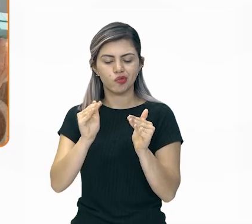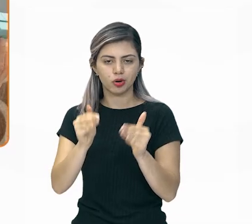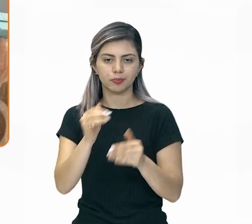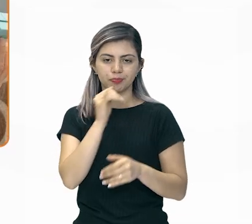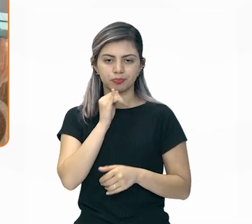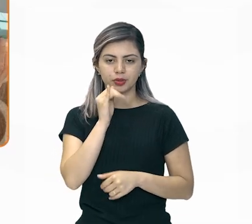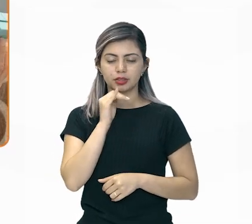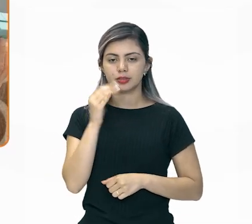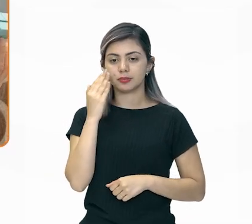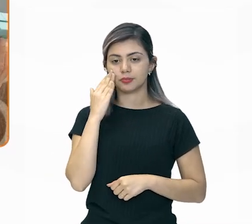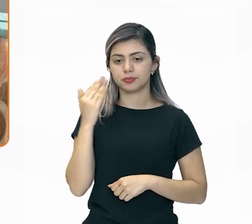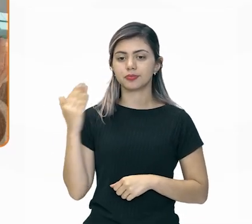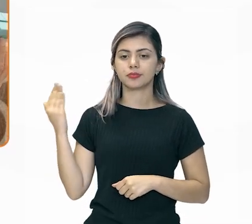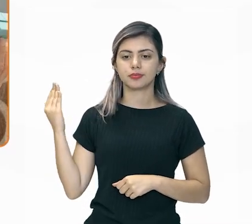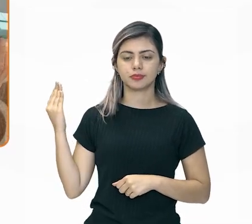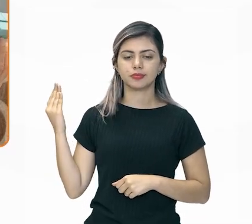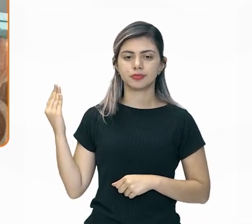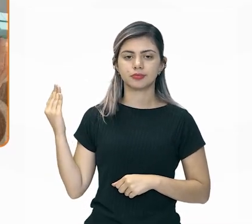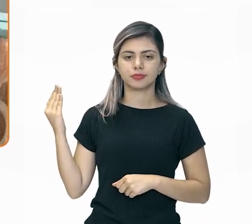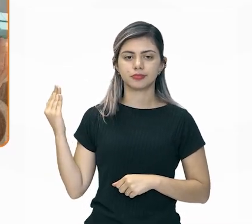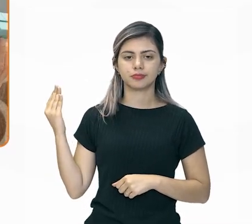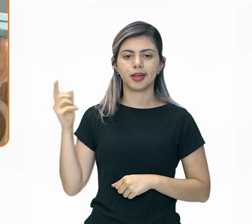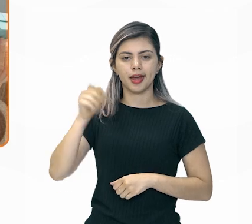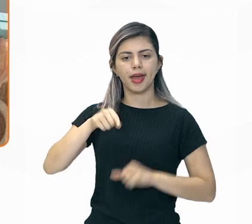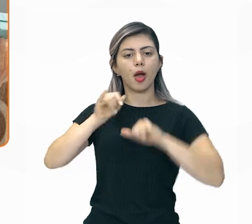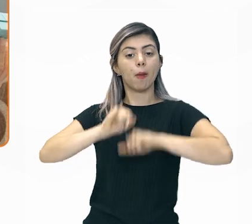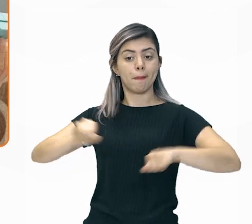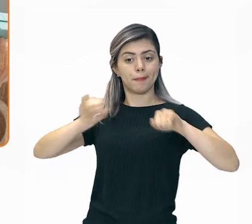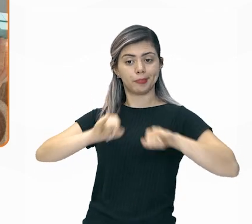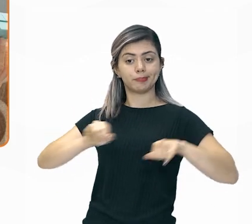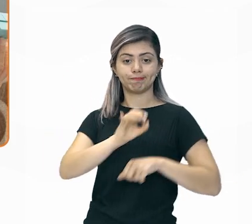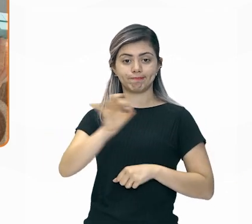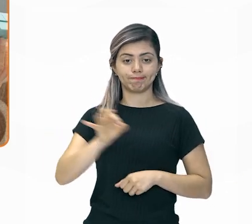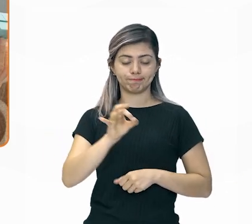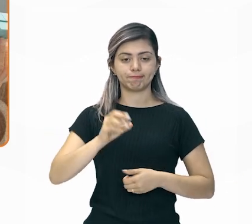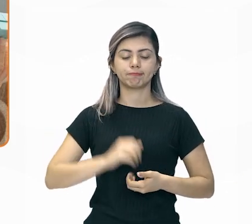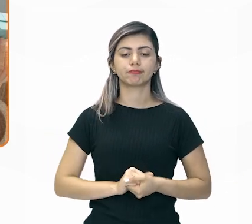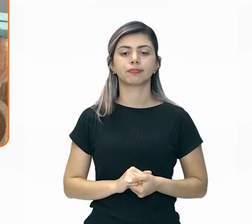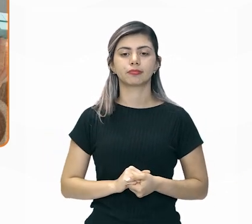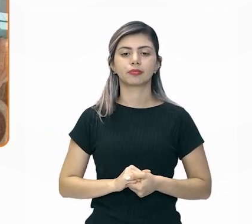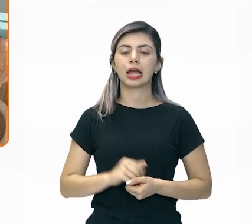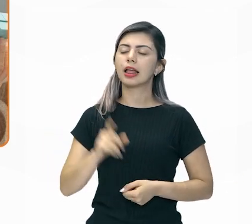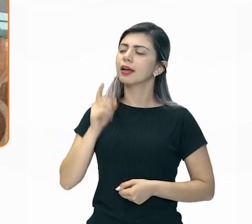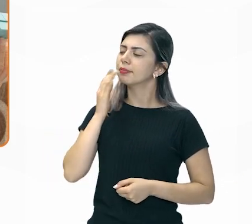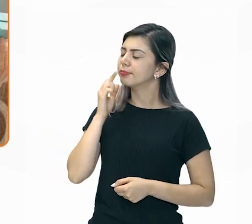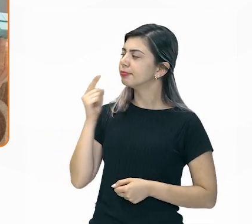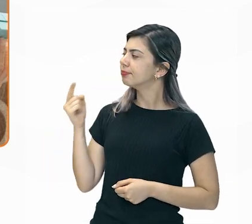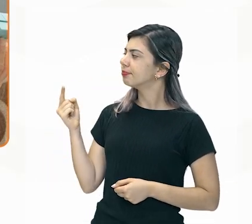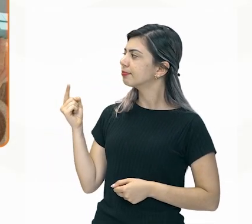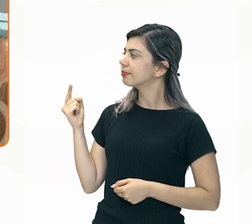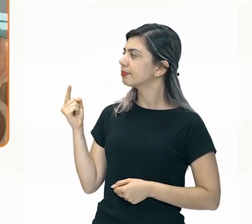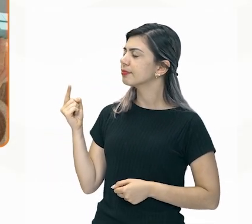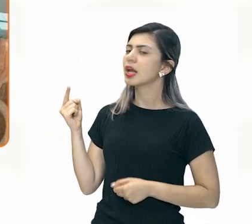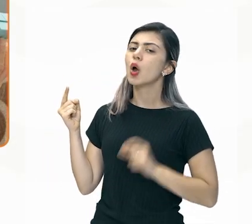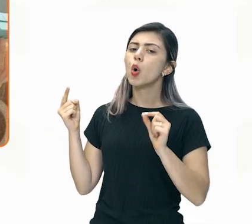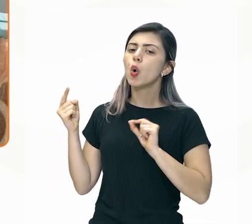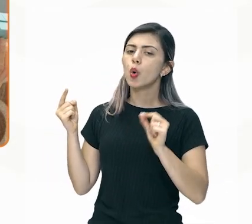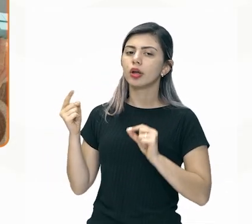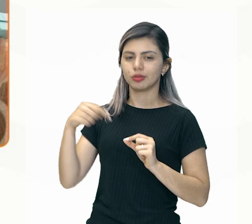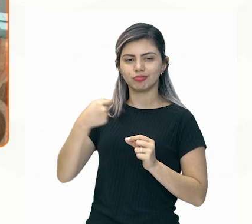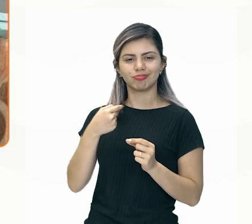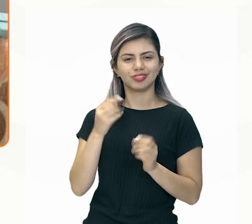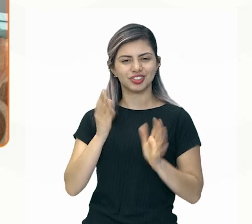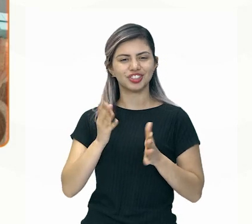exemplo dessa propaganda aí. A gente tem uma propaganda, né, que nós vimos inclusive na nossa aula, não